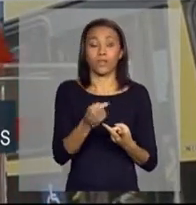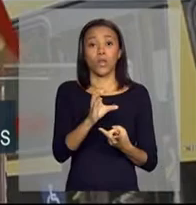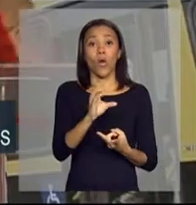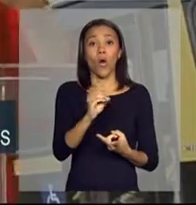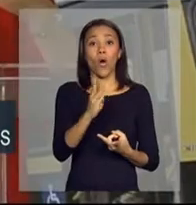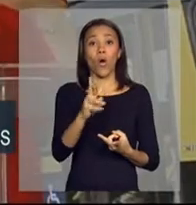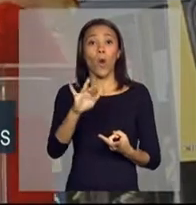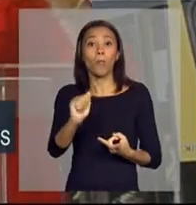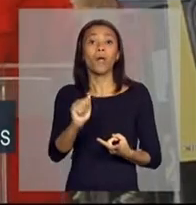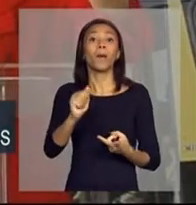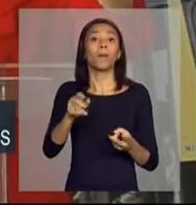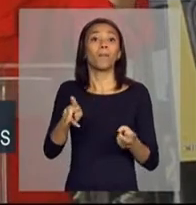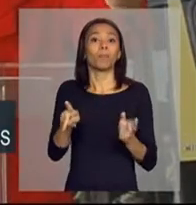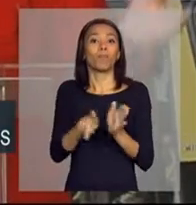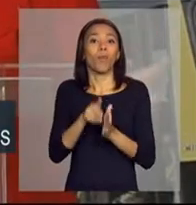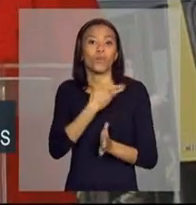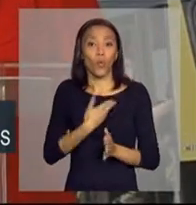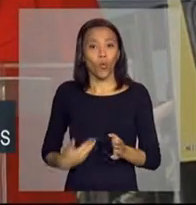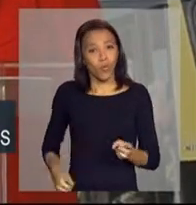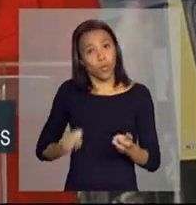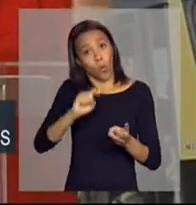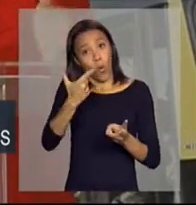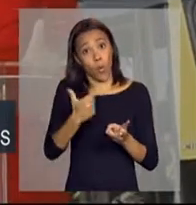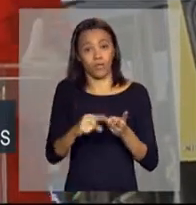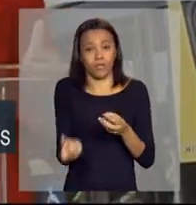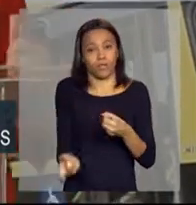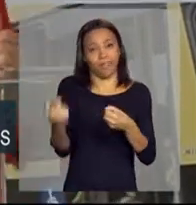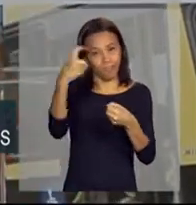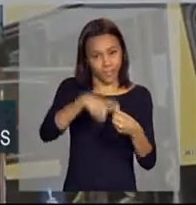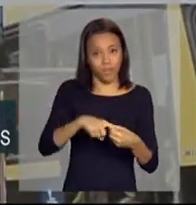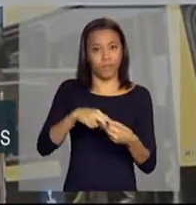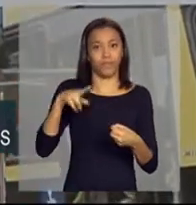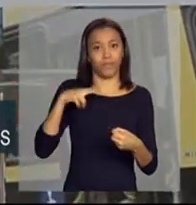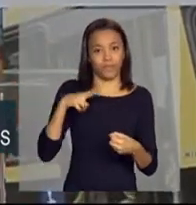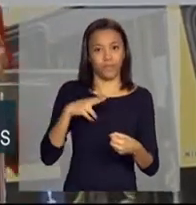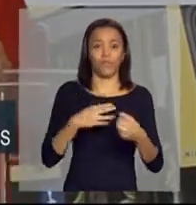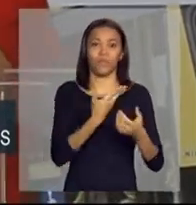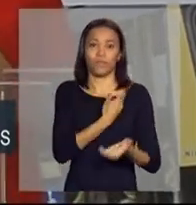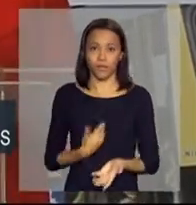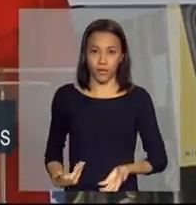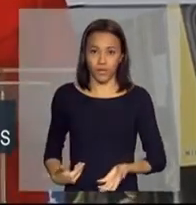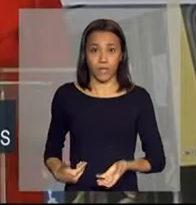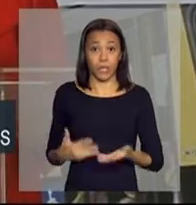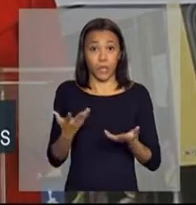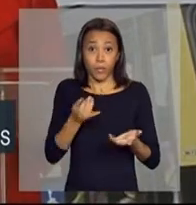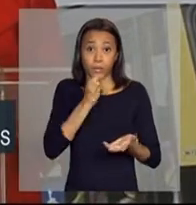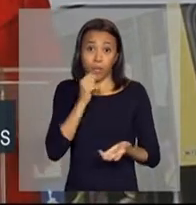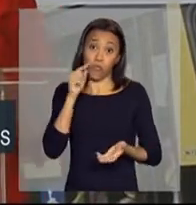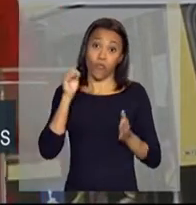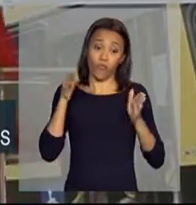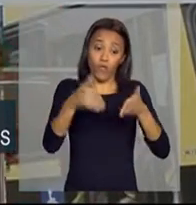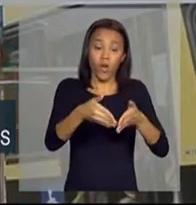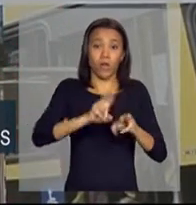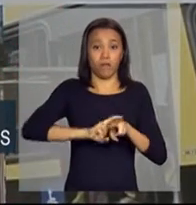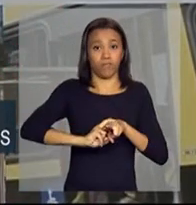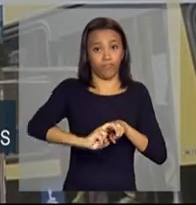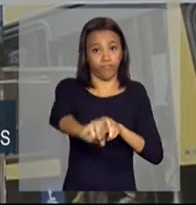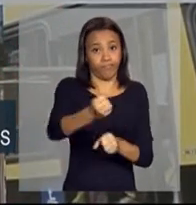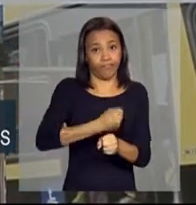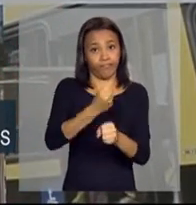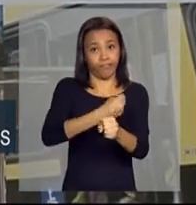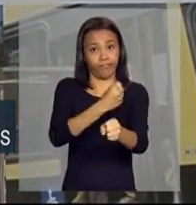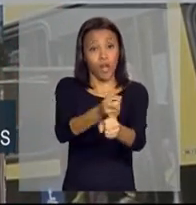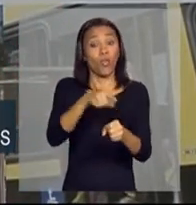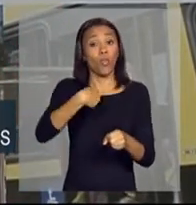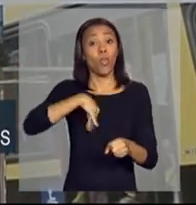pública, outra sobre a forma de parceria público-privada. No caso das ferrovias, nós estamos fazendo sobre a forma